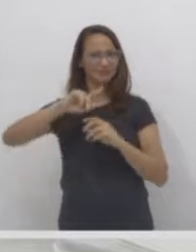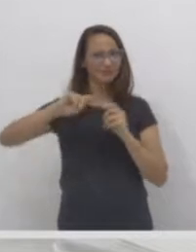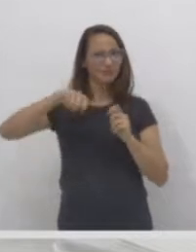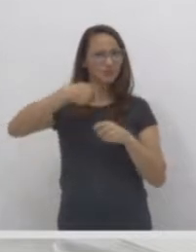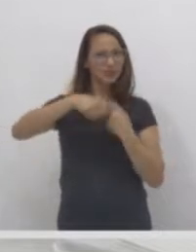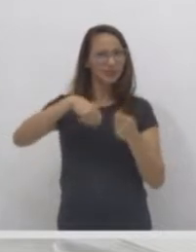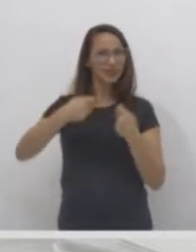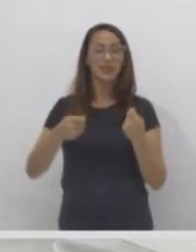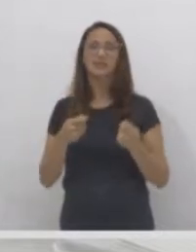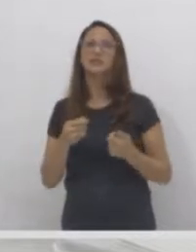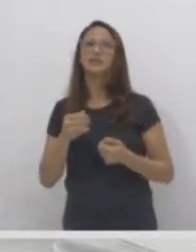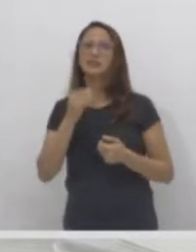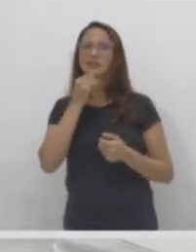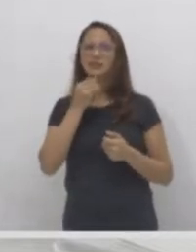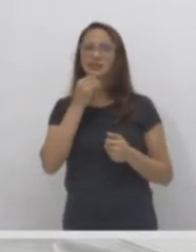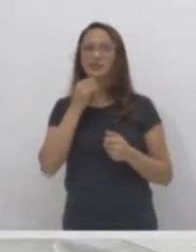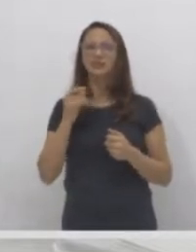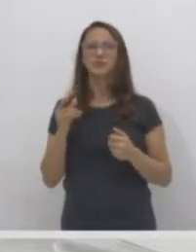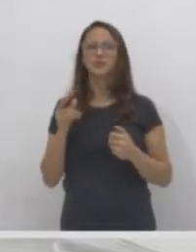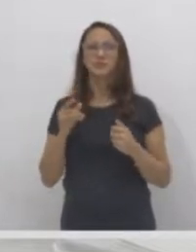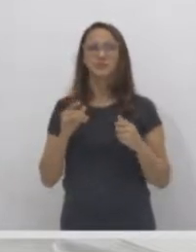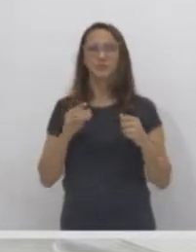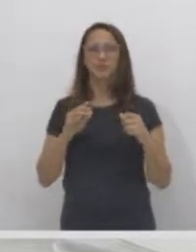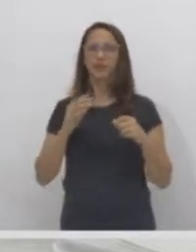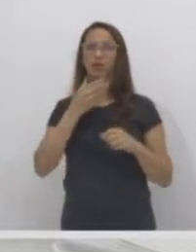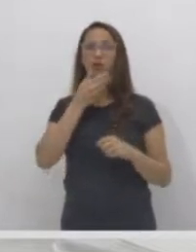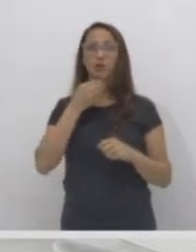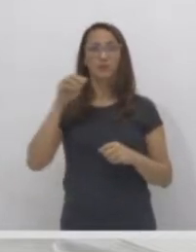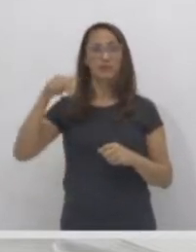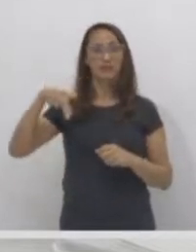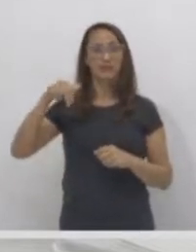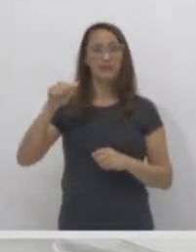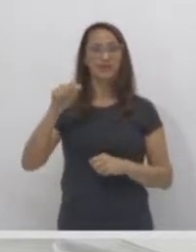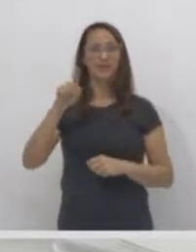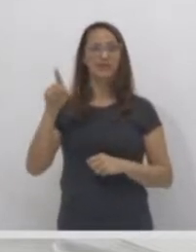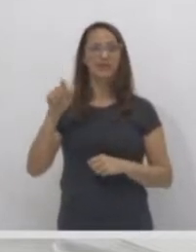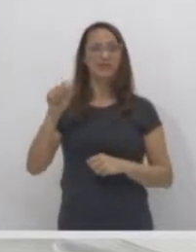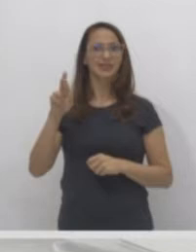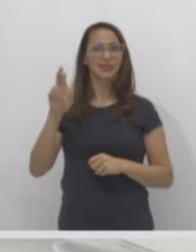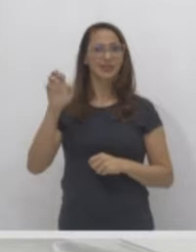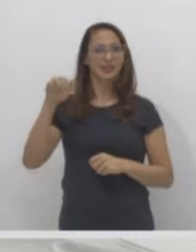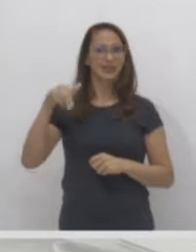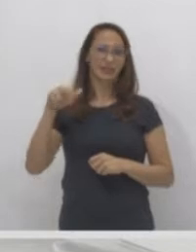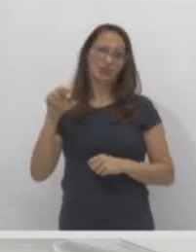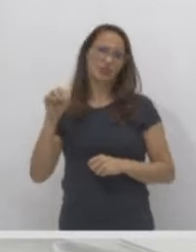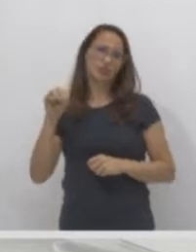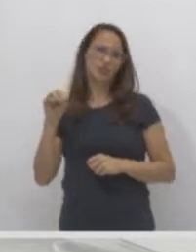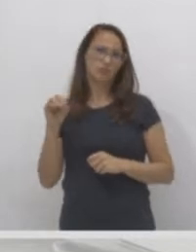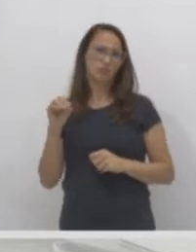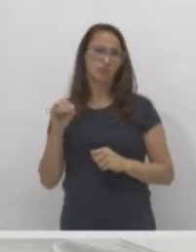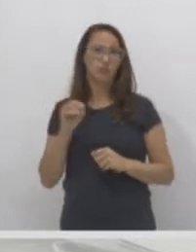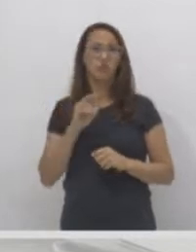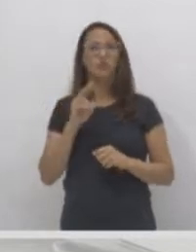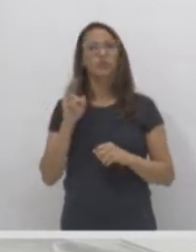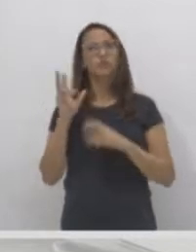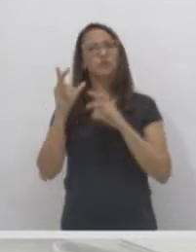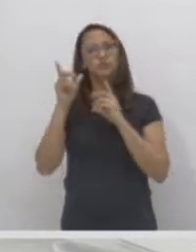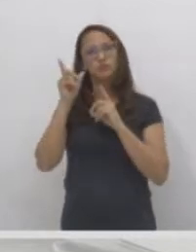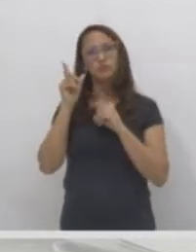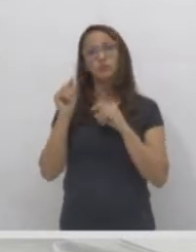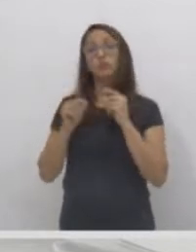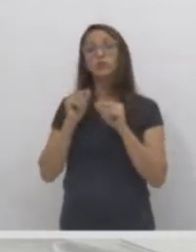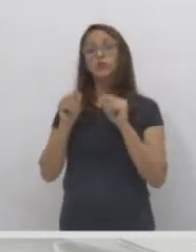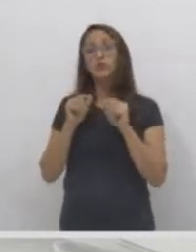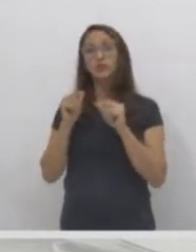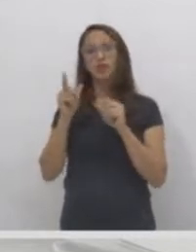uma pessoa, digamos, qualquer um homem, eu coloquei aqui Nazareno, mas pode ser José, João, tá? Nessa pandemia deve